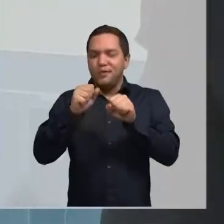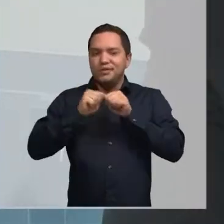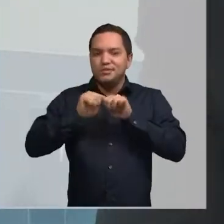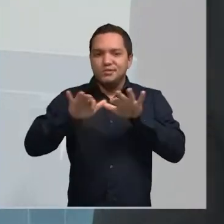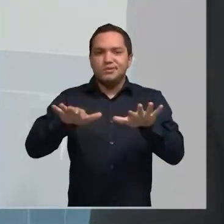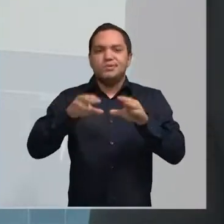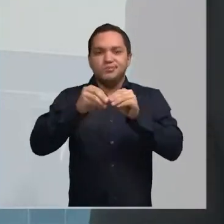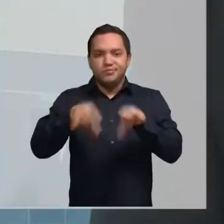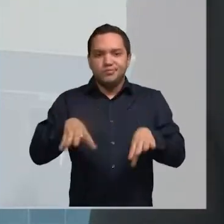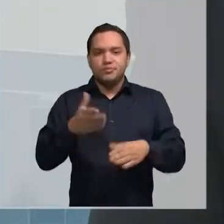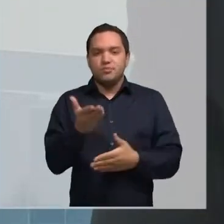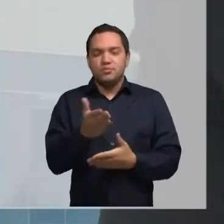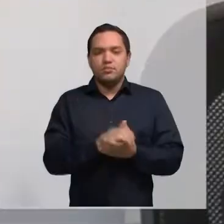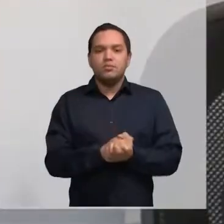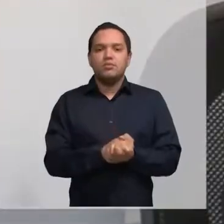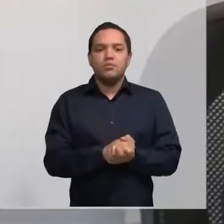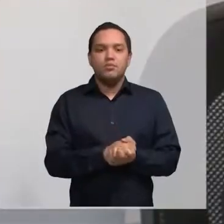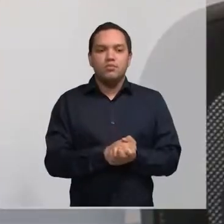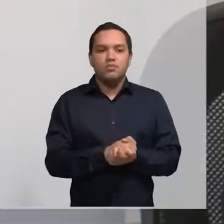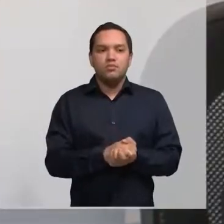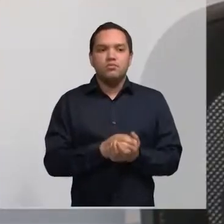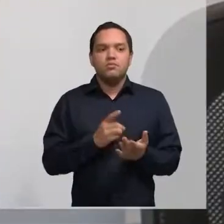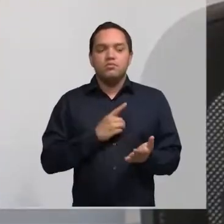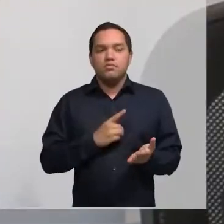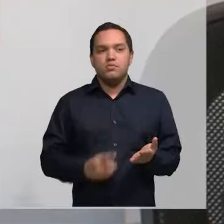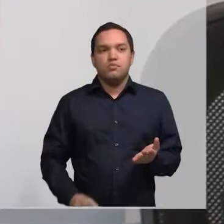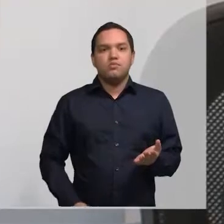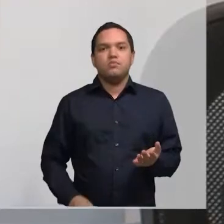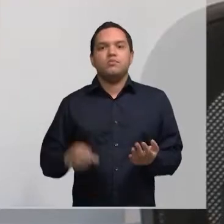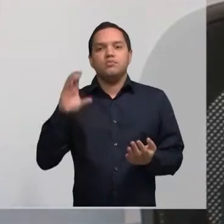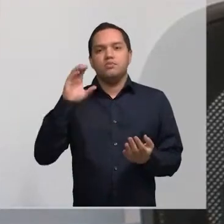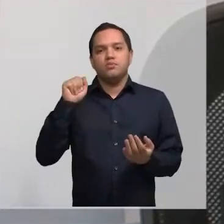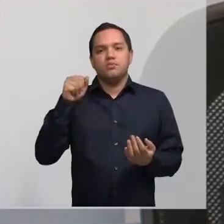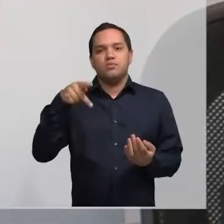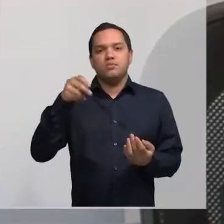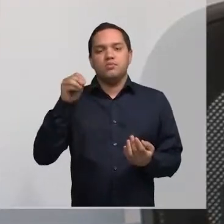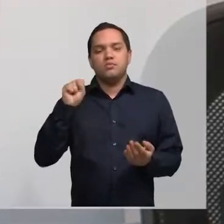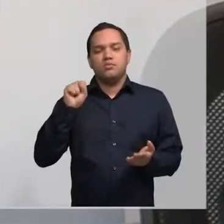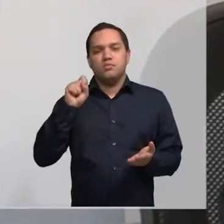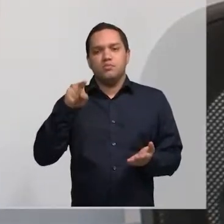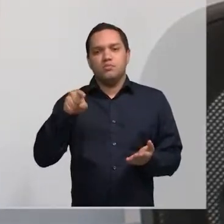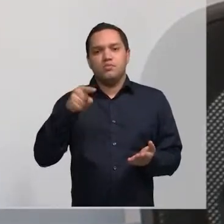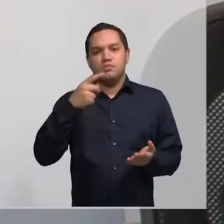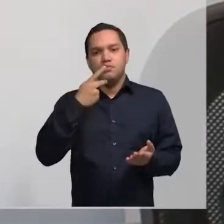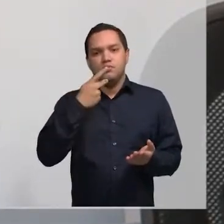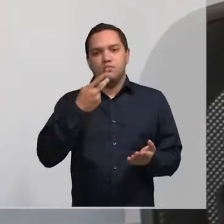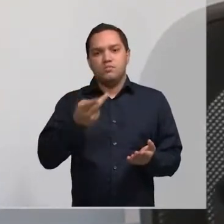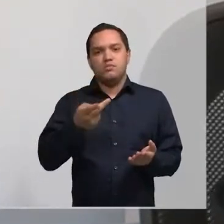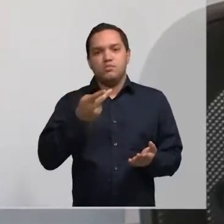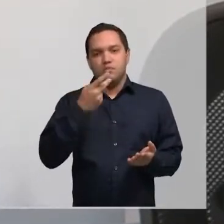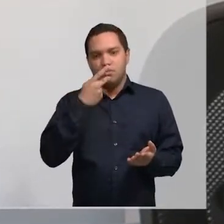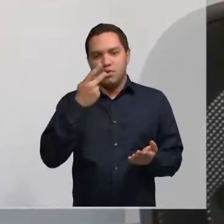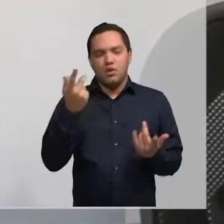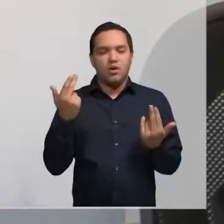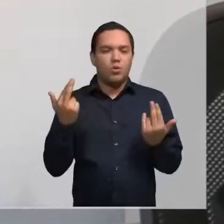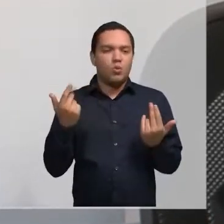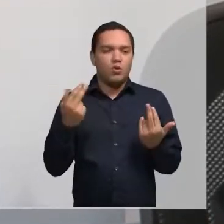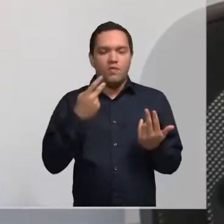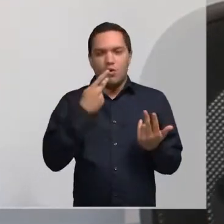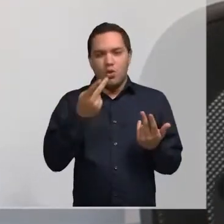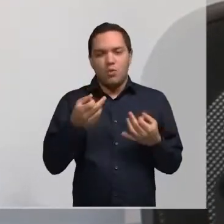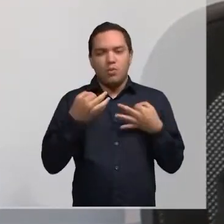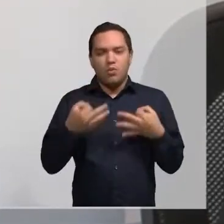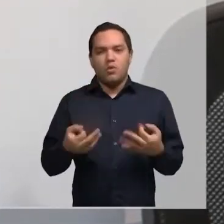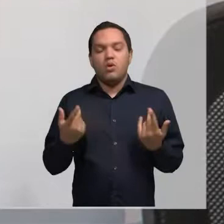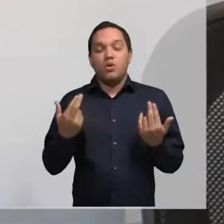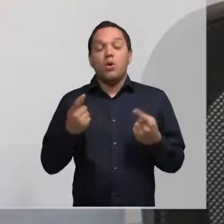lhe interrompendo, a deputada Cidia Campos, que é uma brisolista histórica, literalmente reproduziu o que você falou. Por quê?